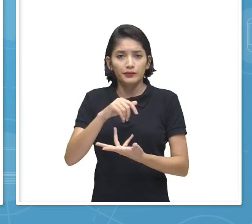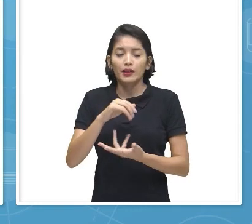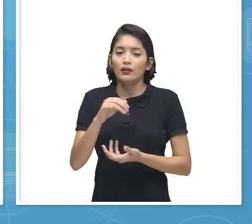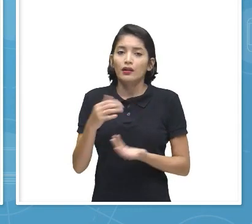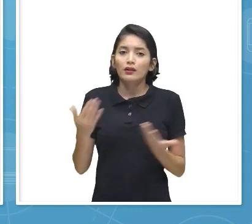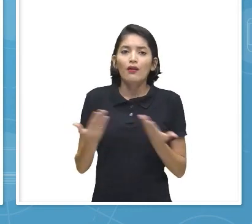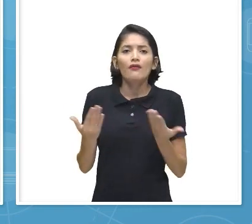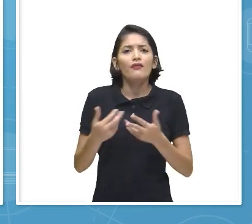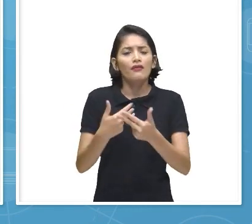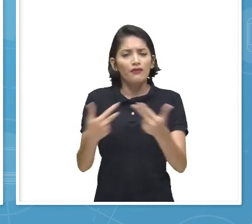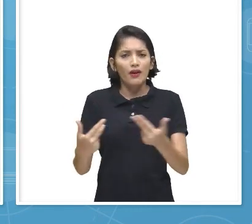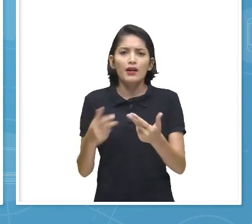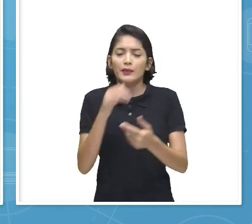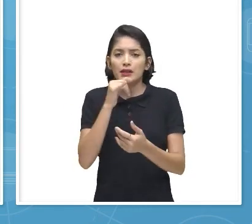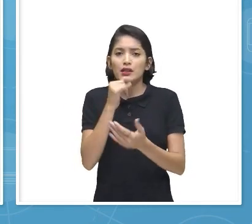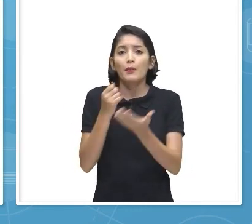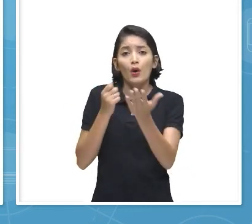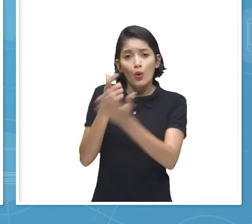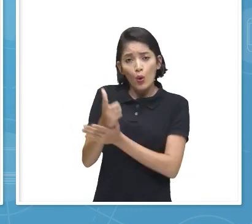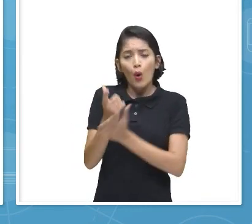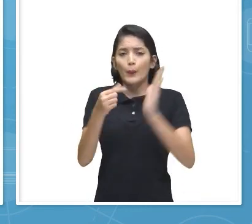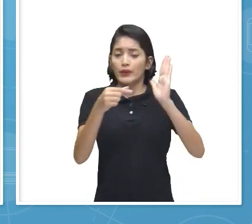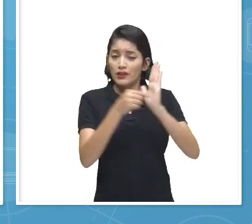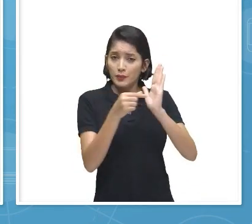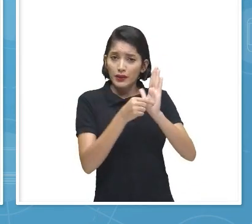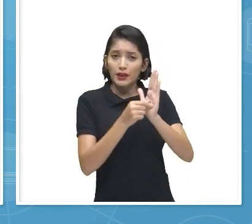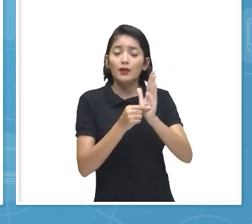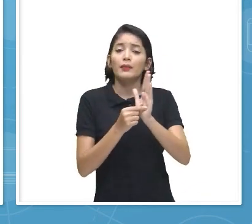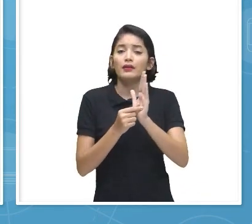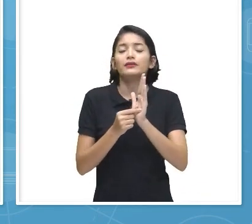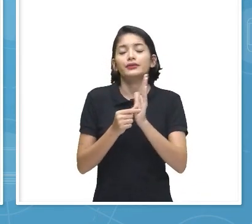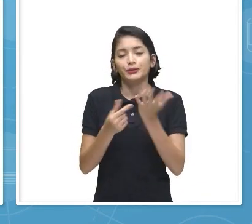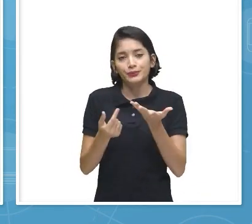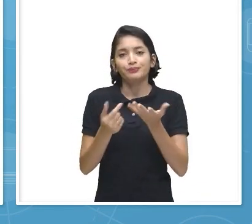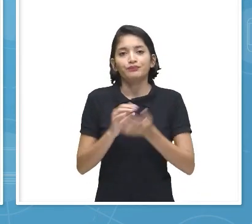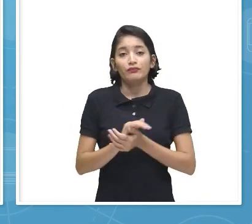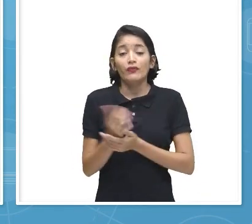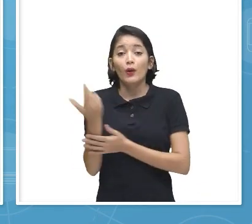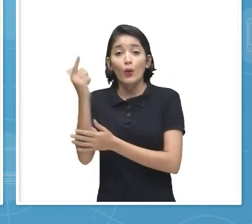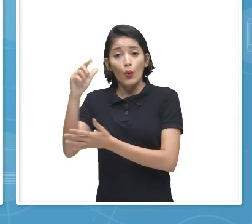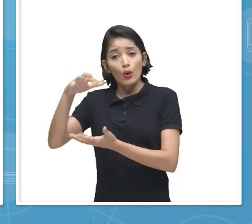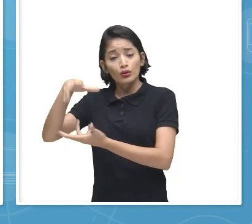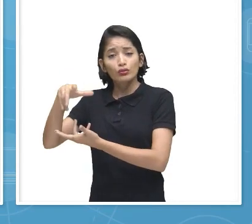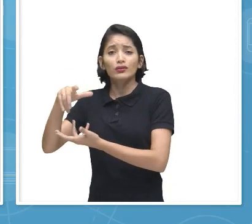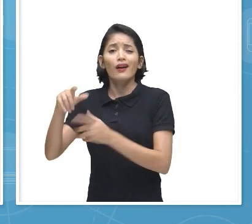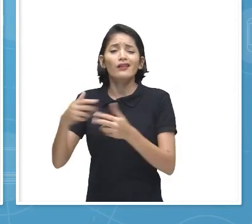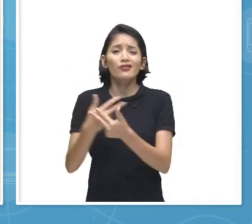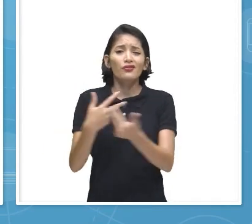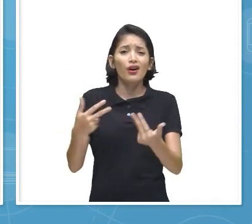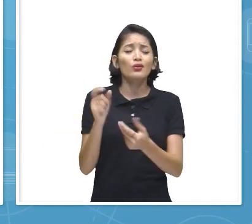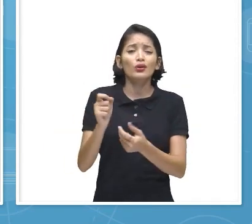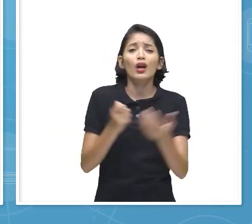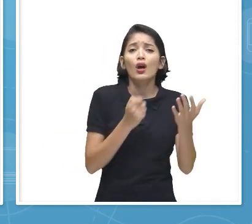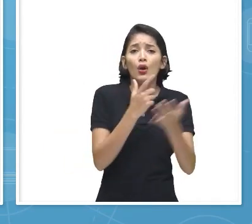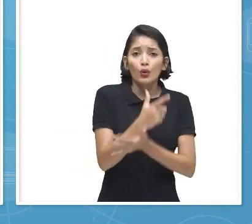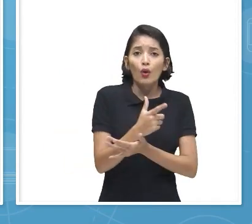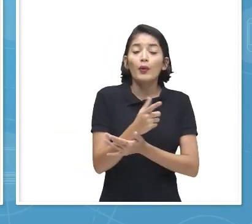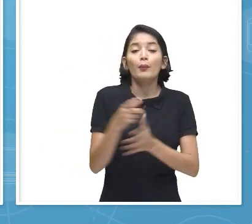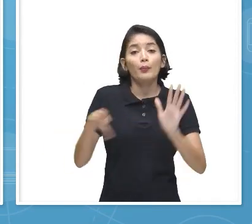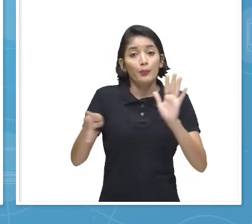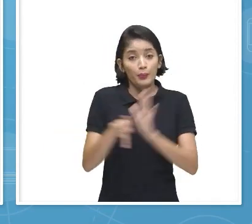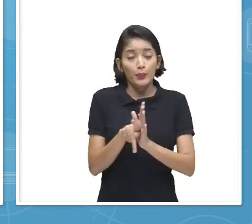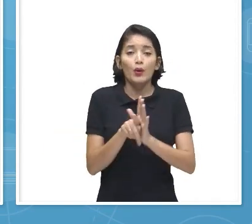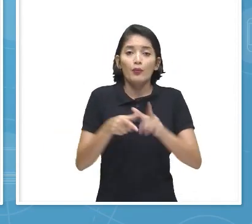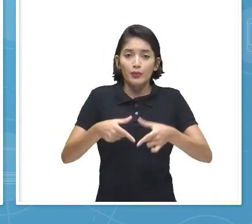utiliza os aplicativos e programas para poder fazer compras em outros lugares. E muita gente acaba comprando produto da onde? Da China, porque é